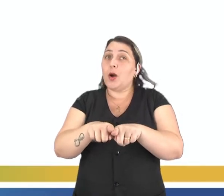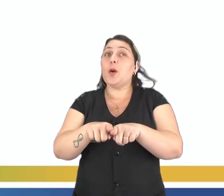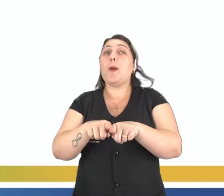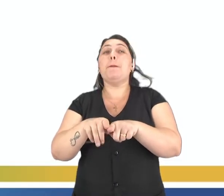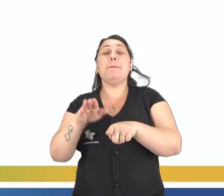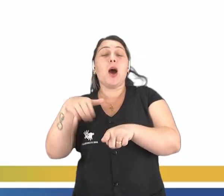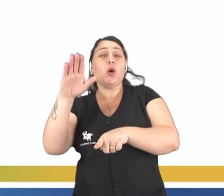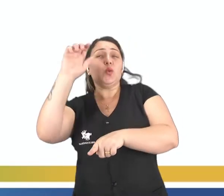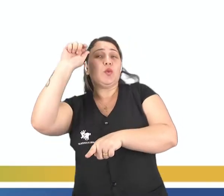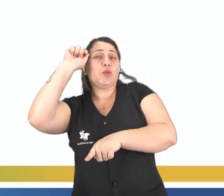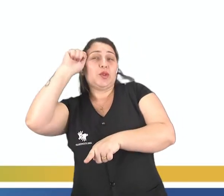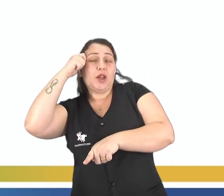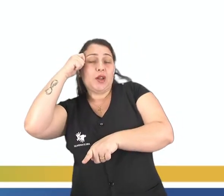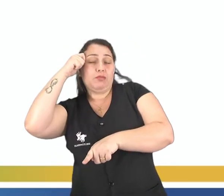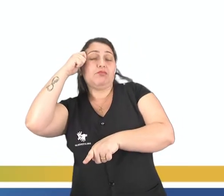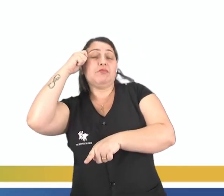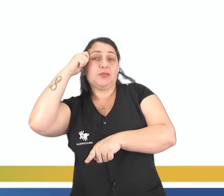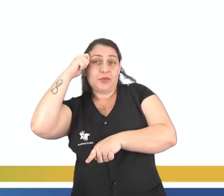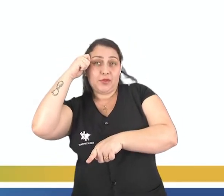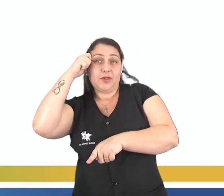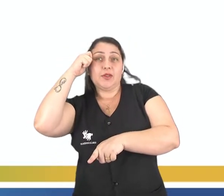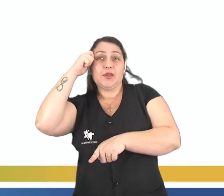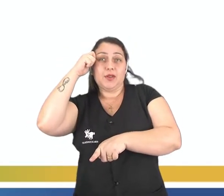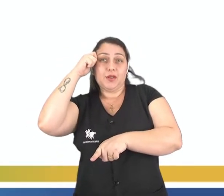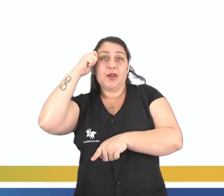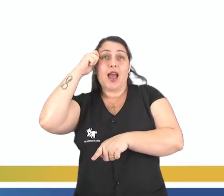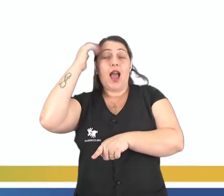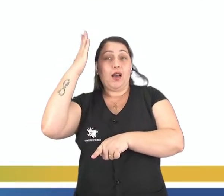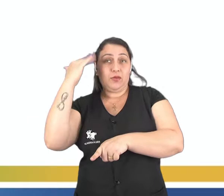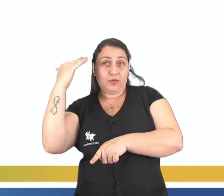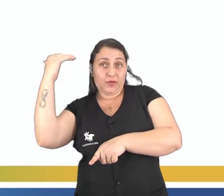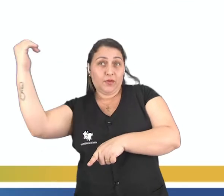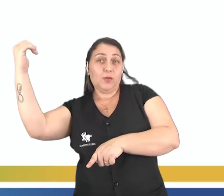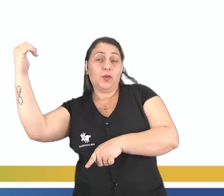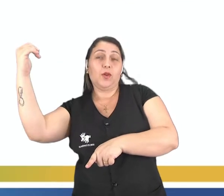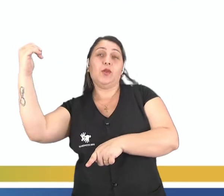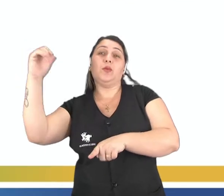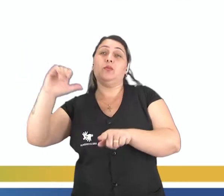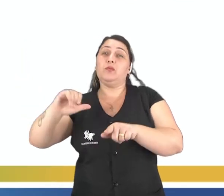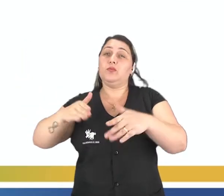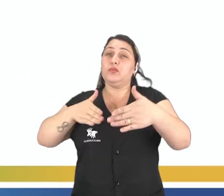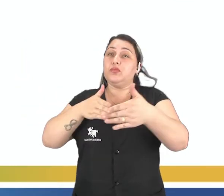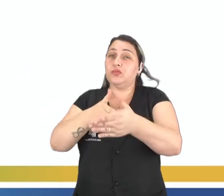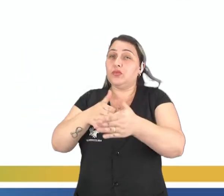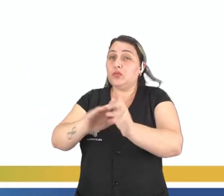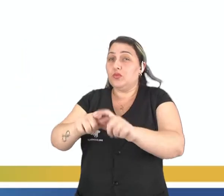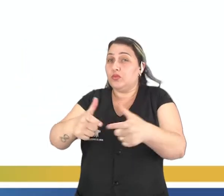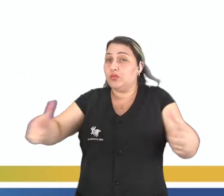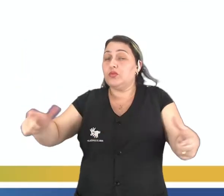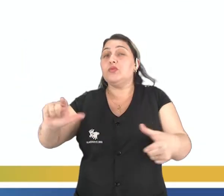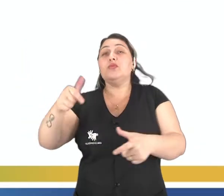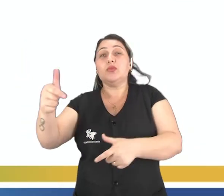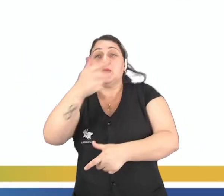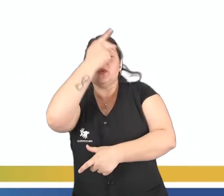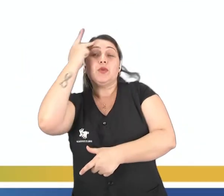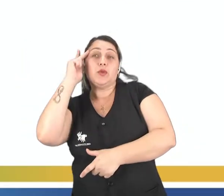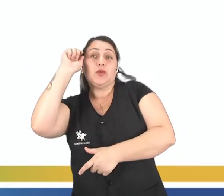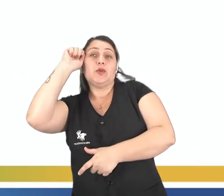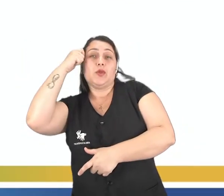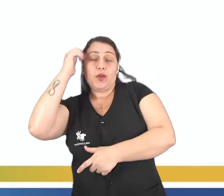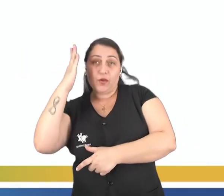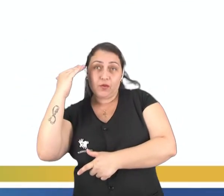ícone negro de todos os tempos, sua genialidade artística abriu barreiras para outras pessoas negras se